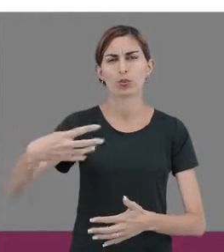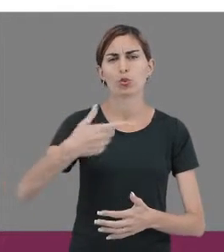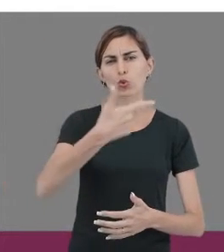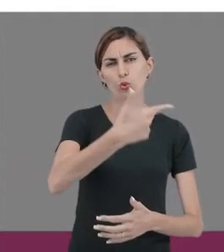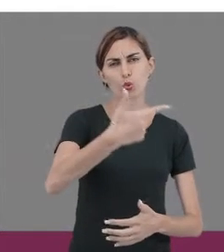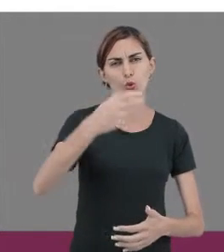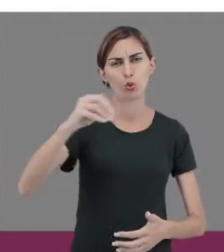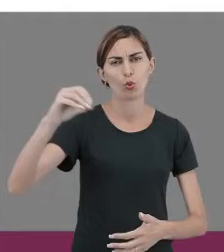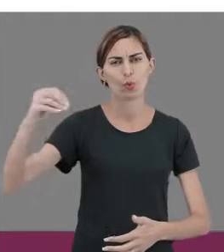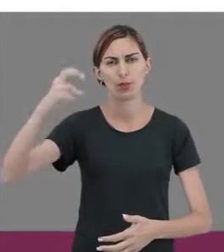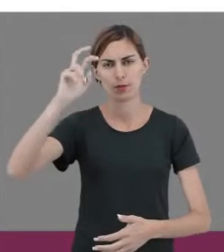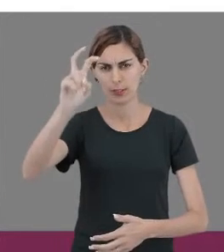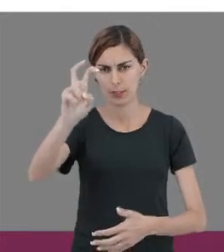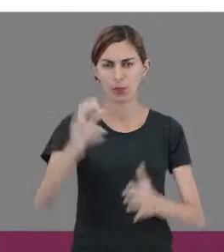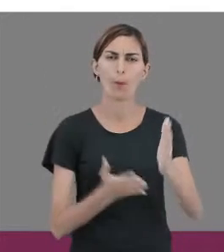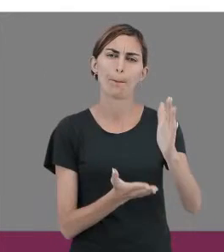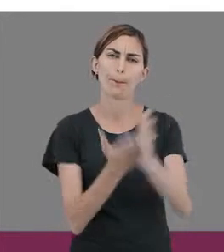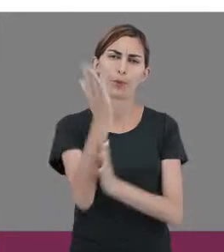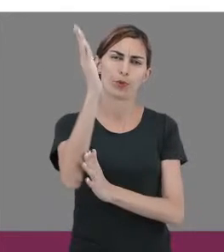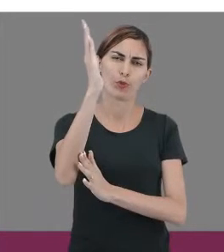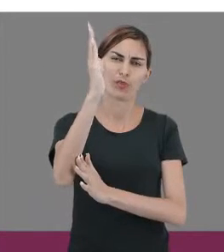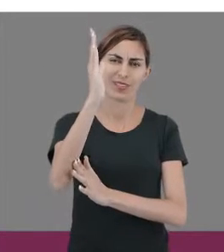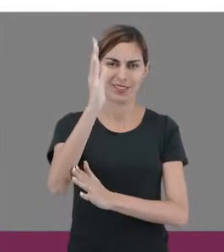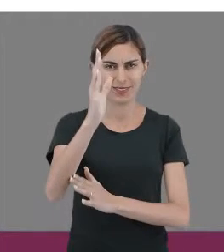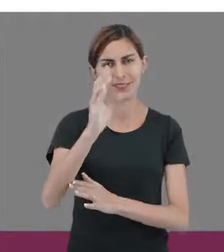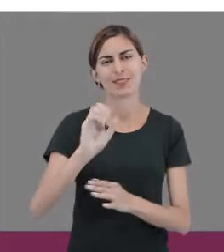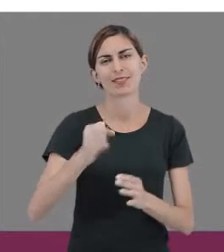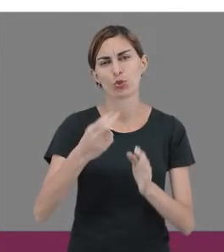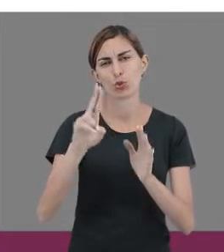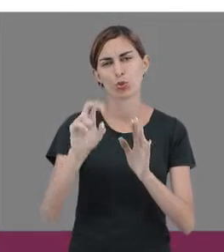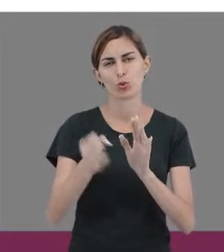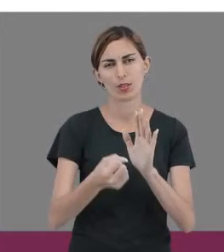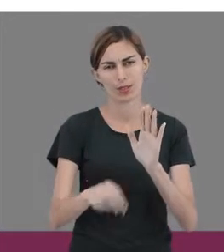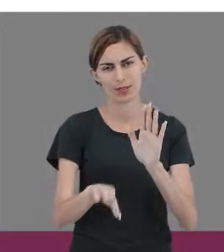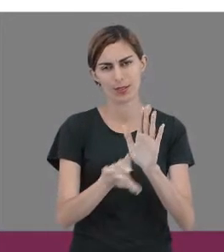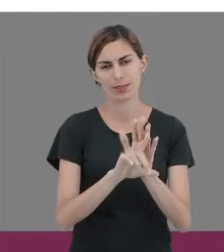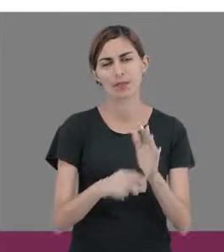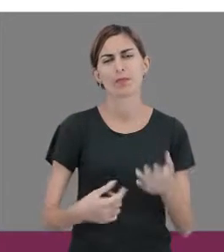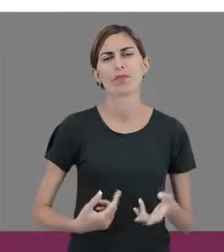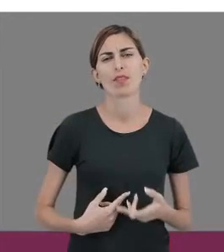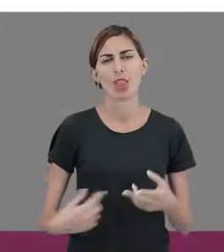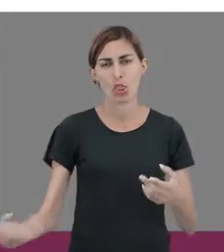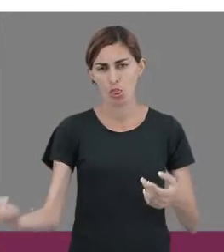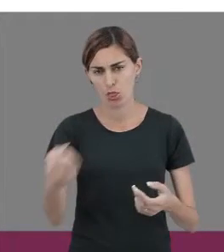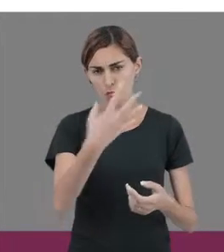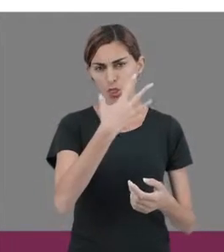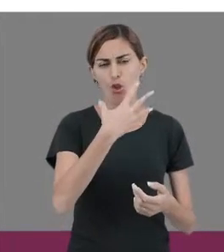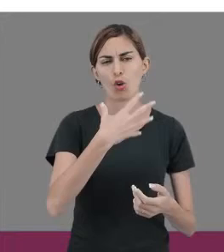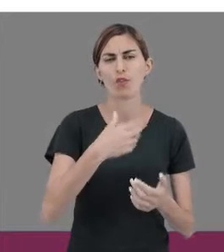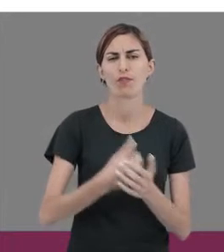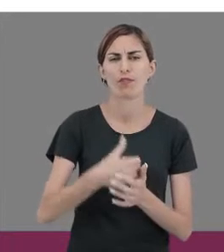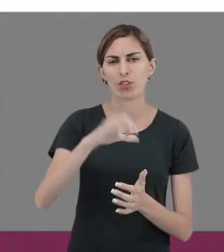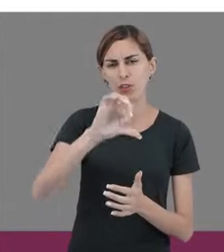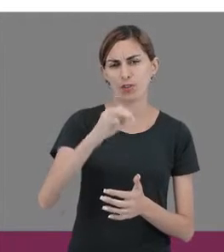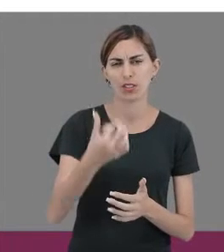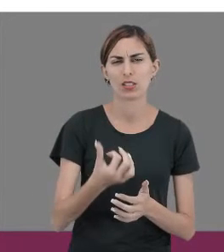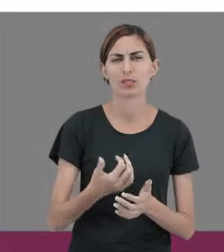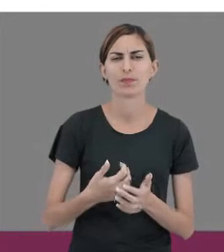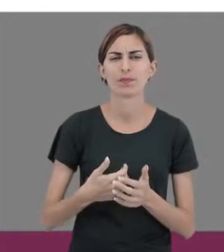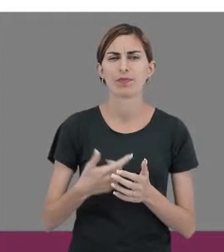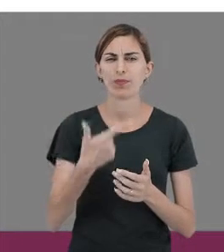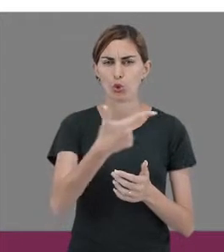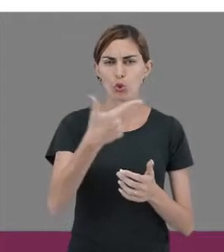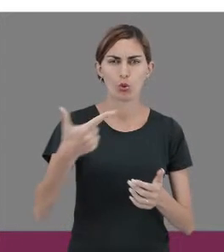2005, nós tivemos a aprovação da NOB-SUAS. Em 2006, o NOB RH SUAS, que traz para a gente